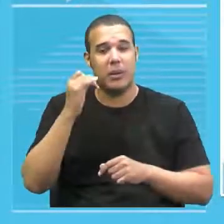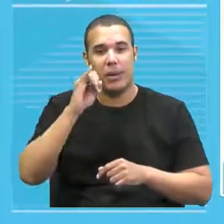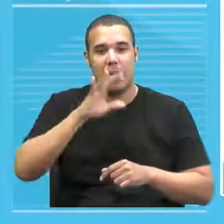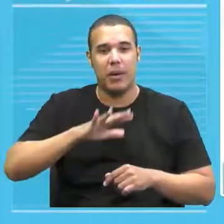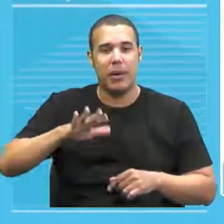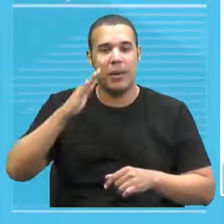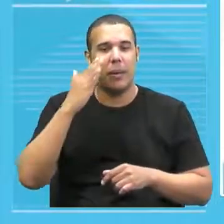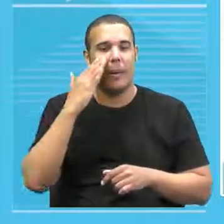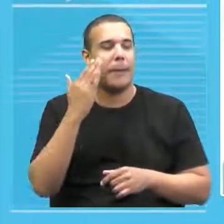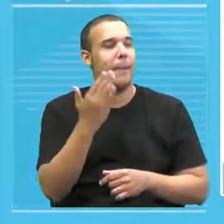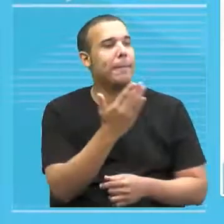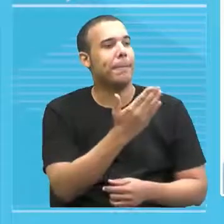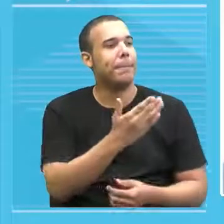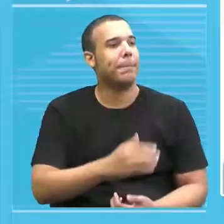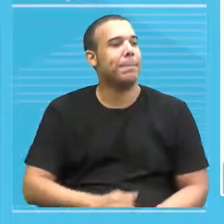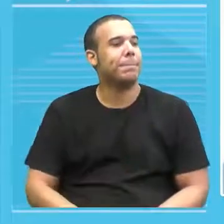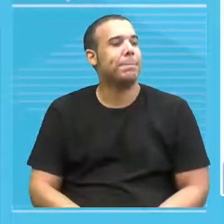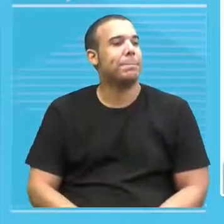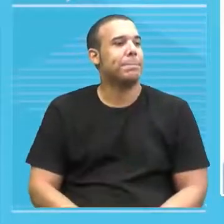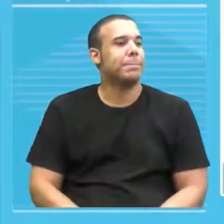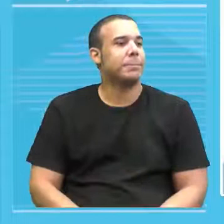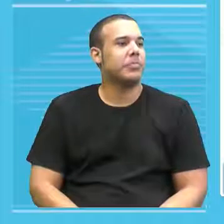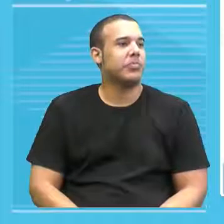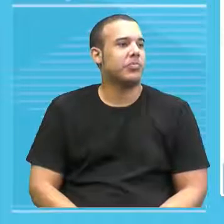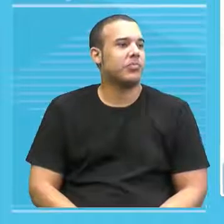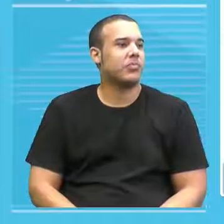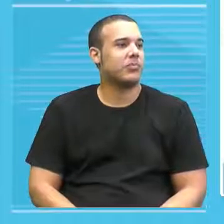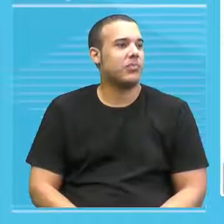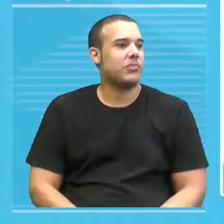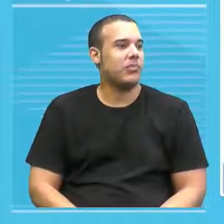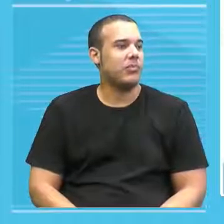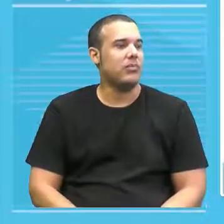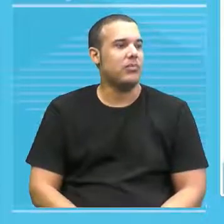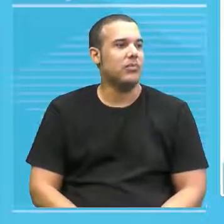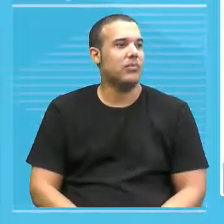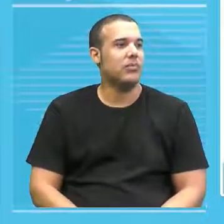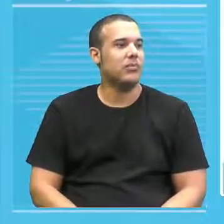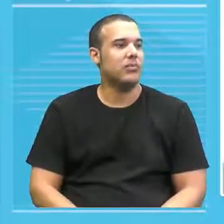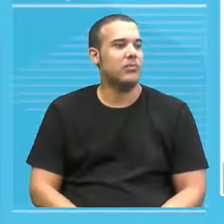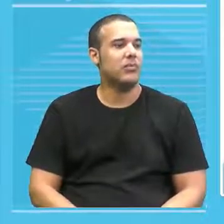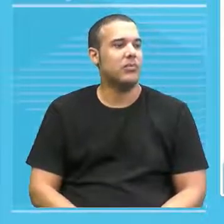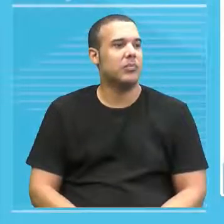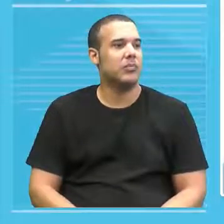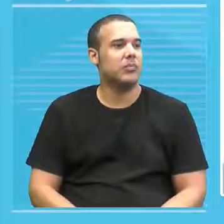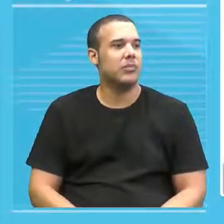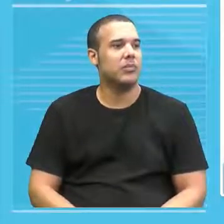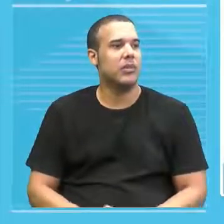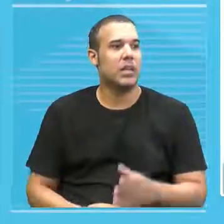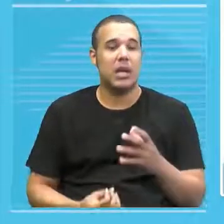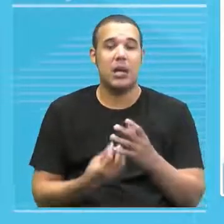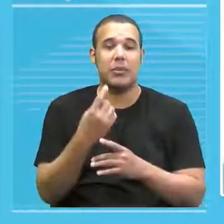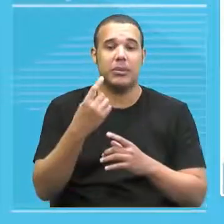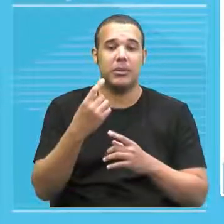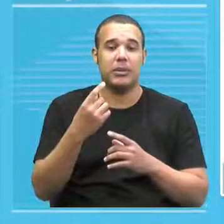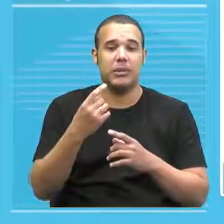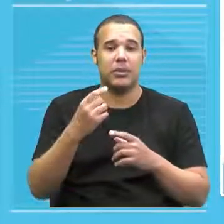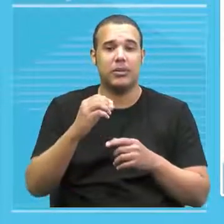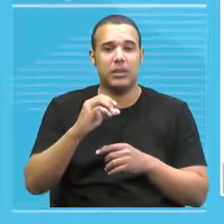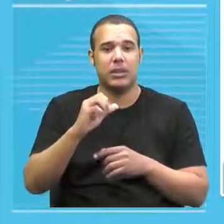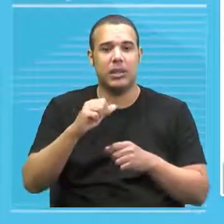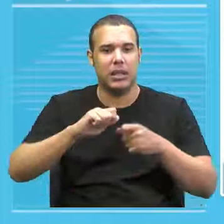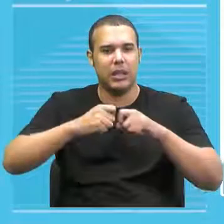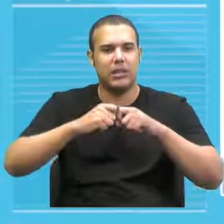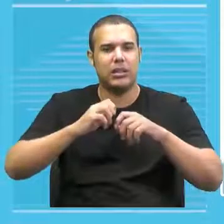foto mostrando inclusive aqui ó nos créditos está dizendo a produção de castanha de caju teve um aumento